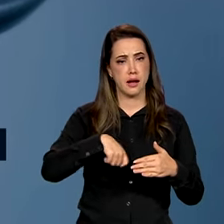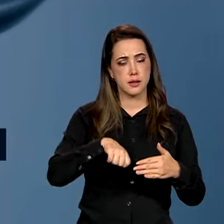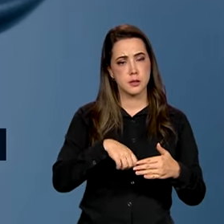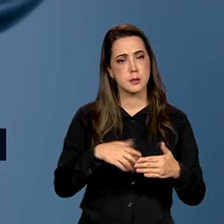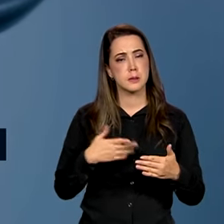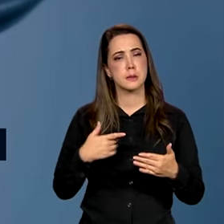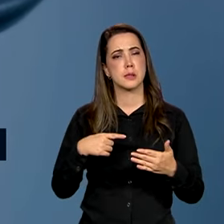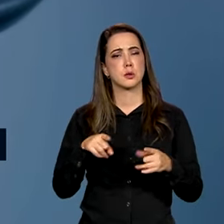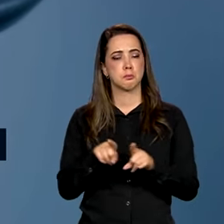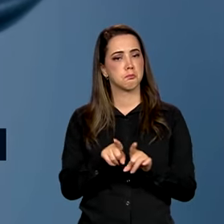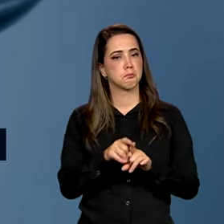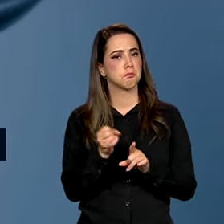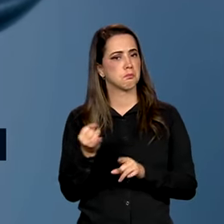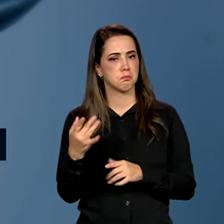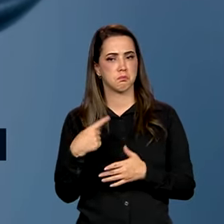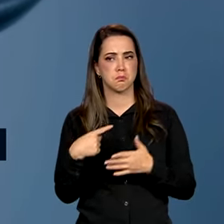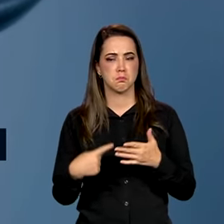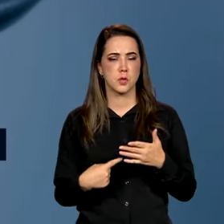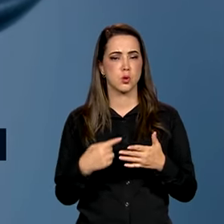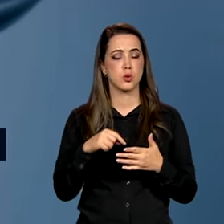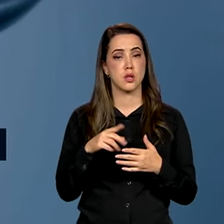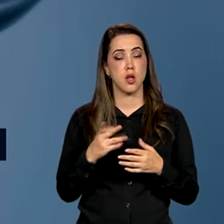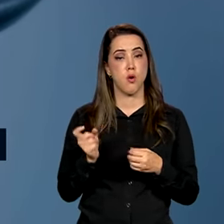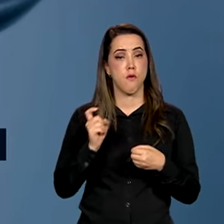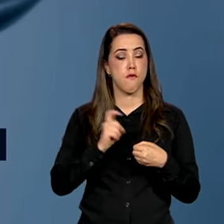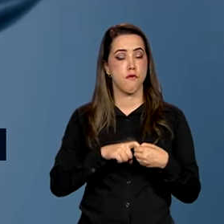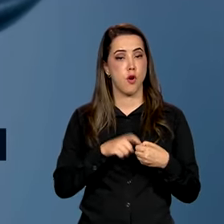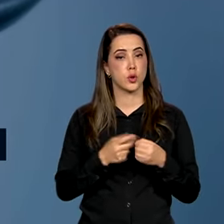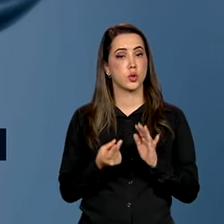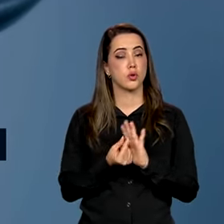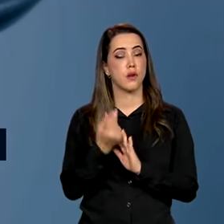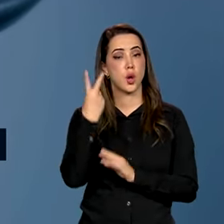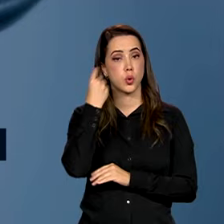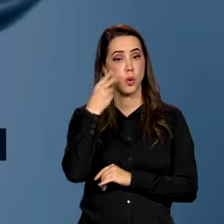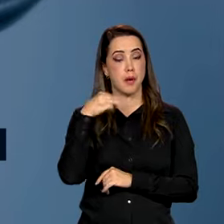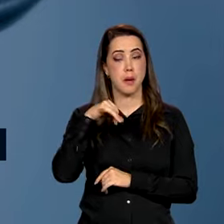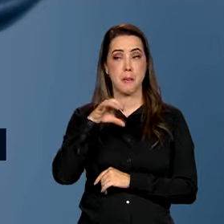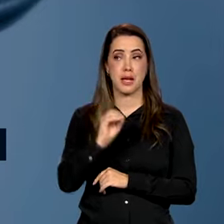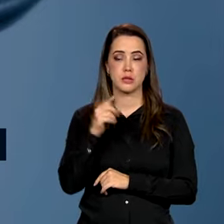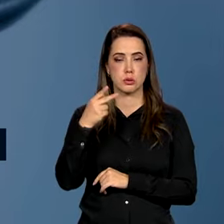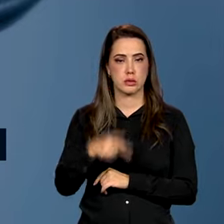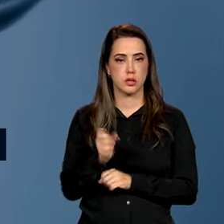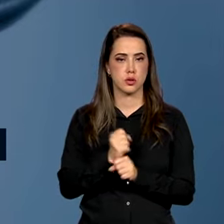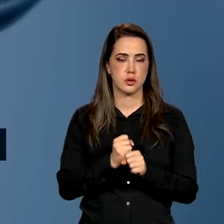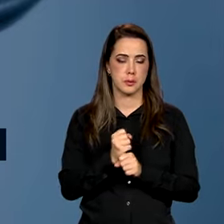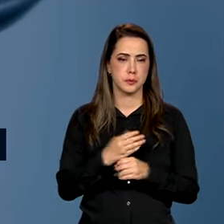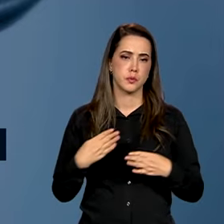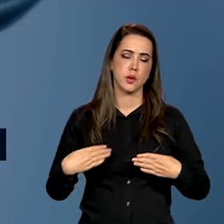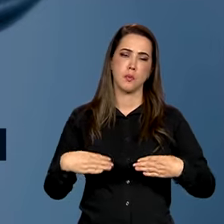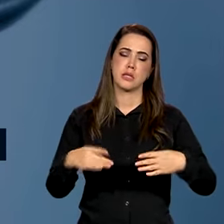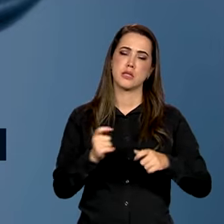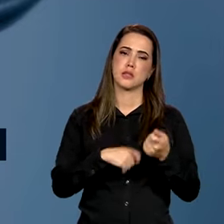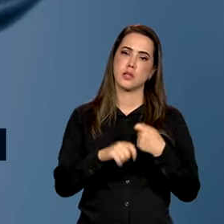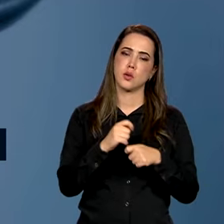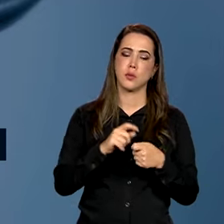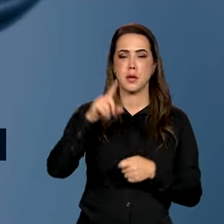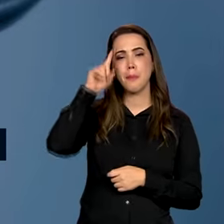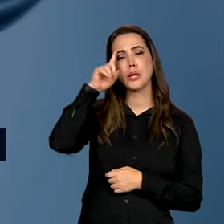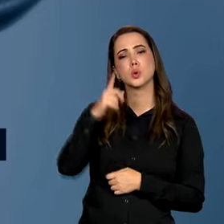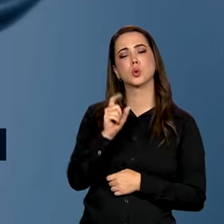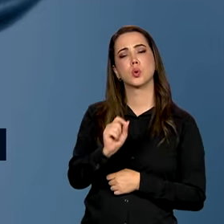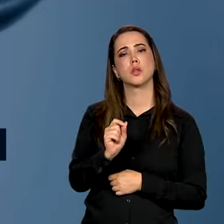gás de cozinha com previsão de retornarem aos valores normais em março deste ano o ministério da economia determinou então